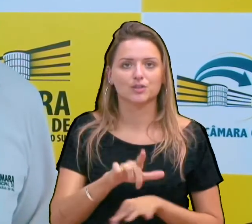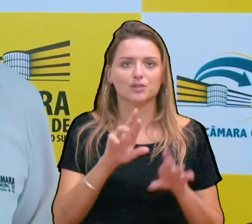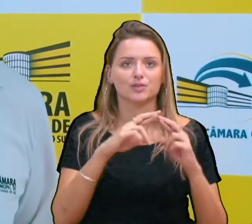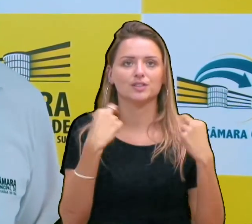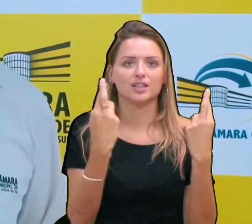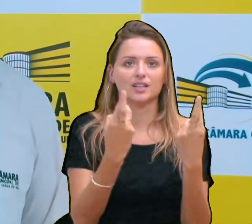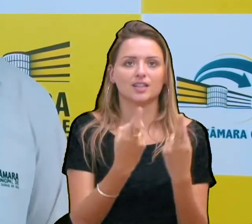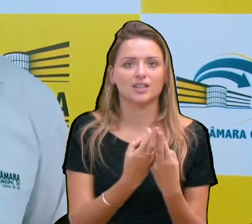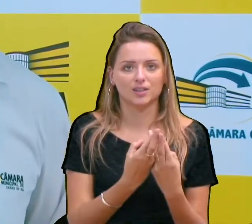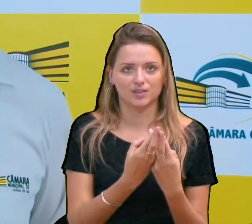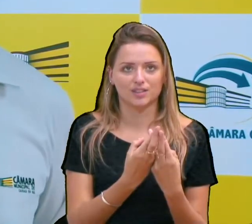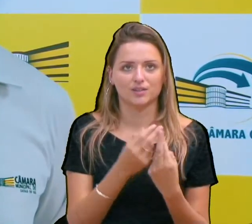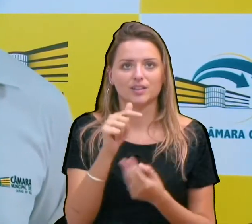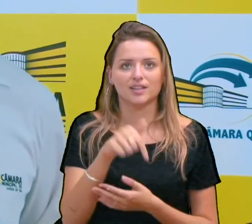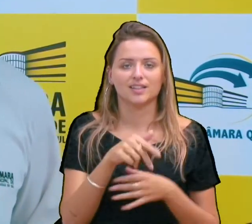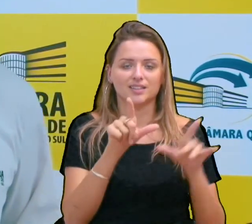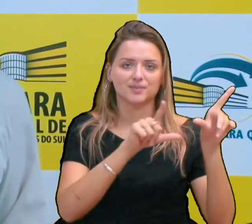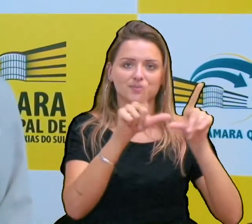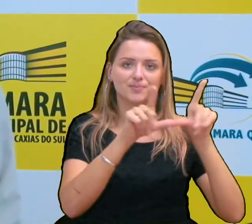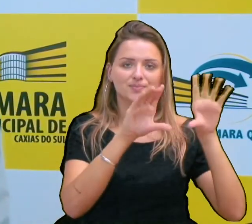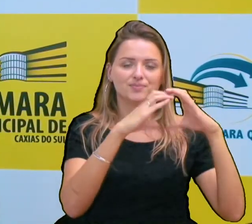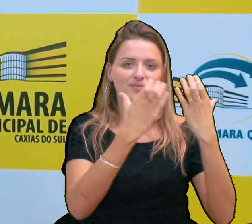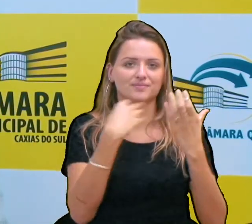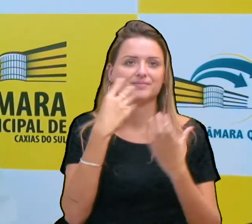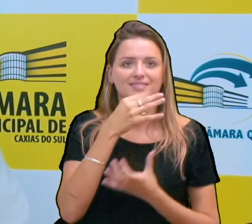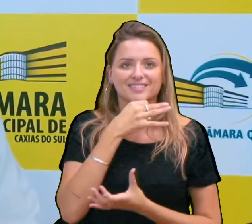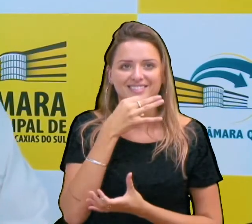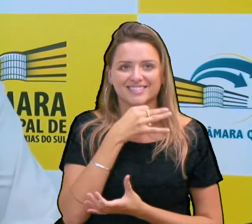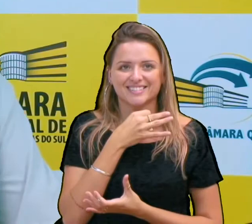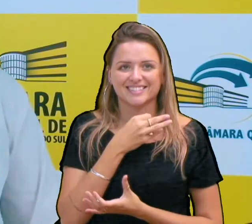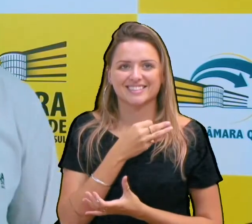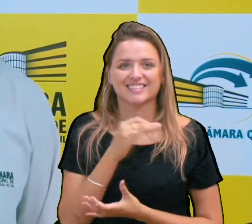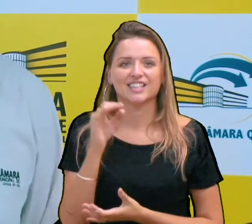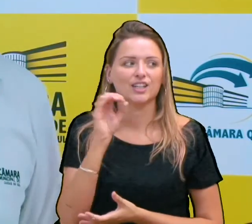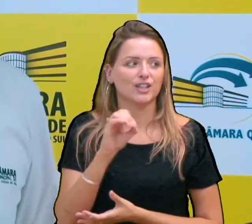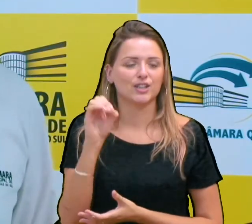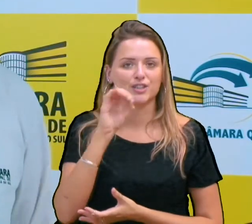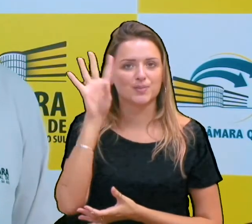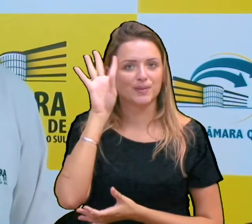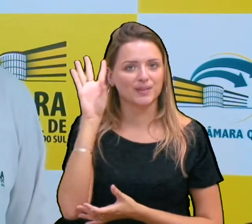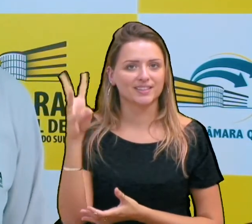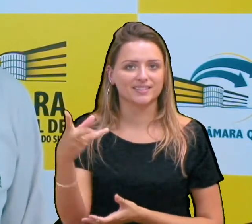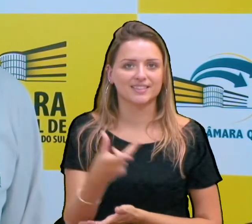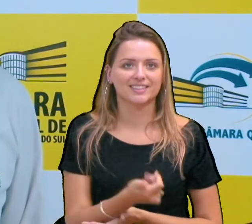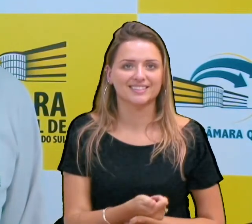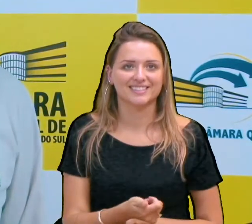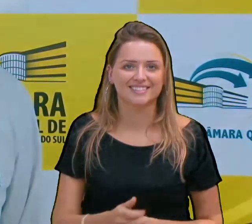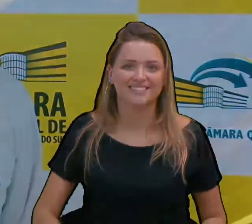sessão ordinária aqui pela TV Câmara Caxias. Uma excelente quarta-feira a todos.